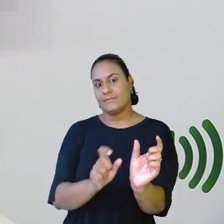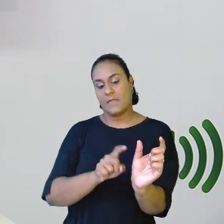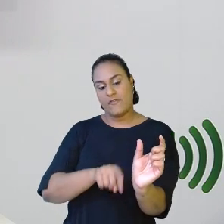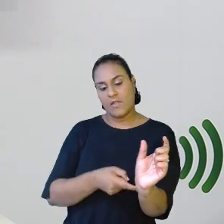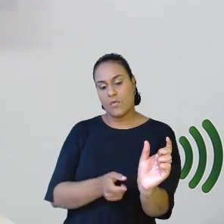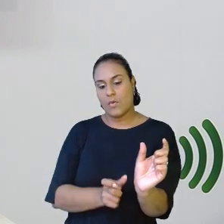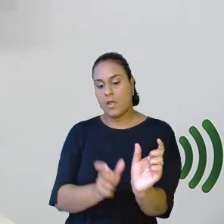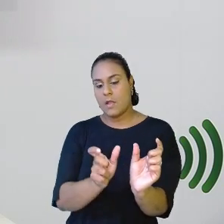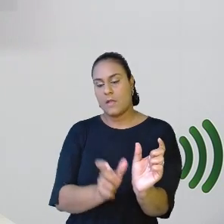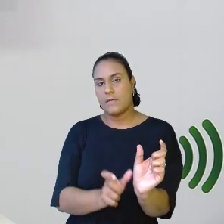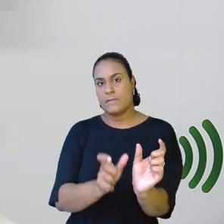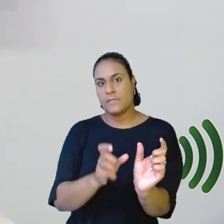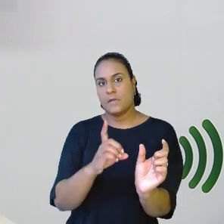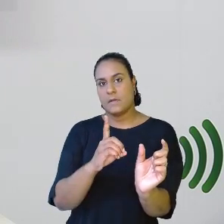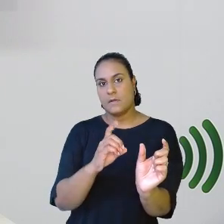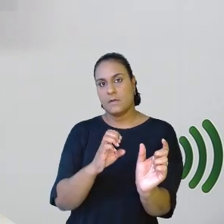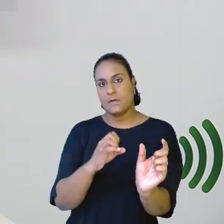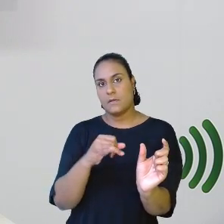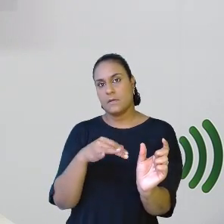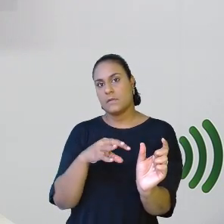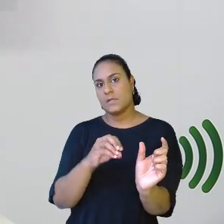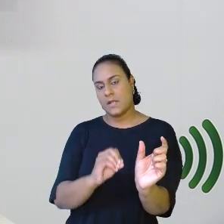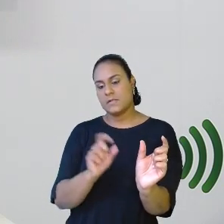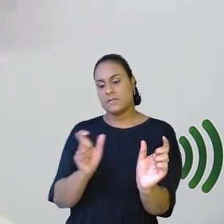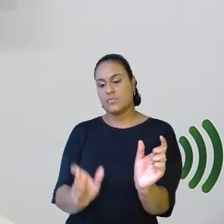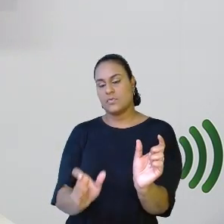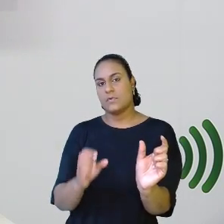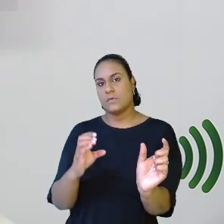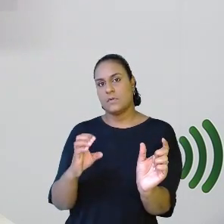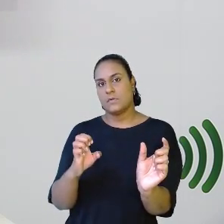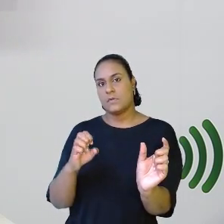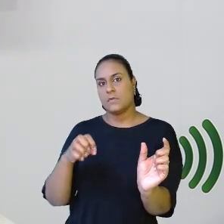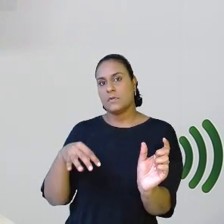é o décimo, a segunda é o centésimo,